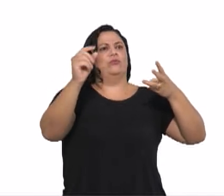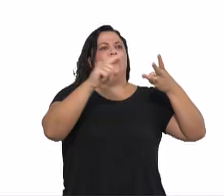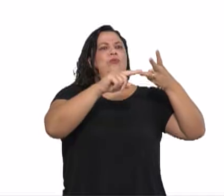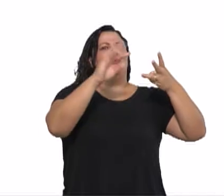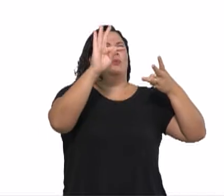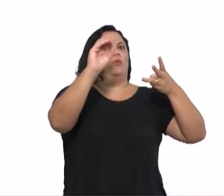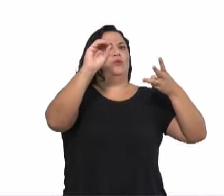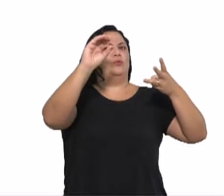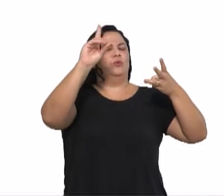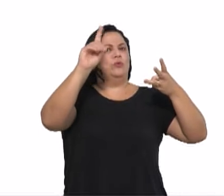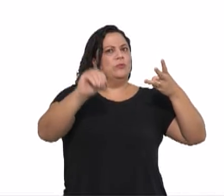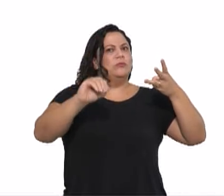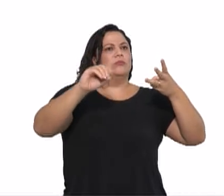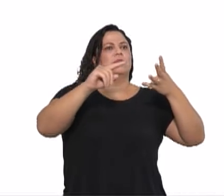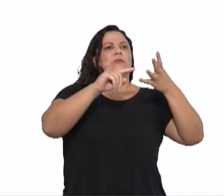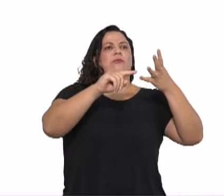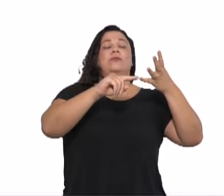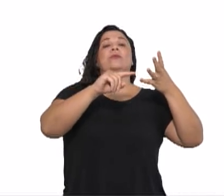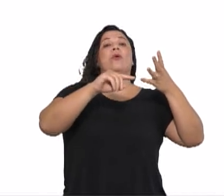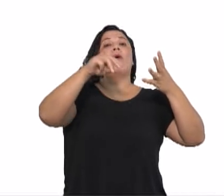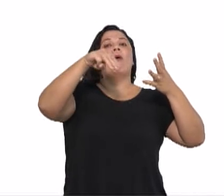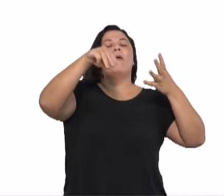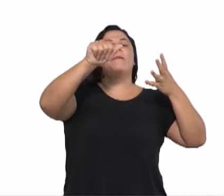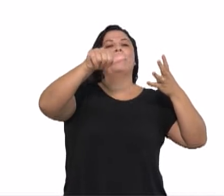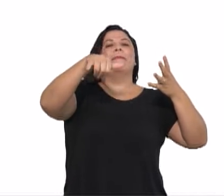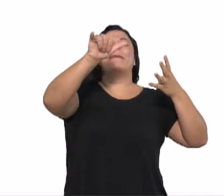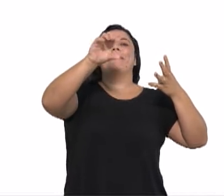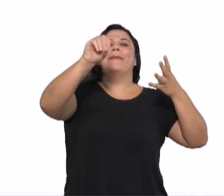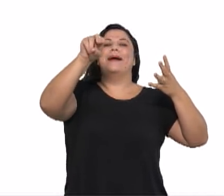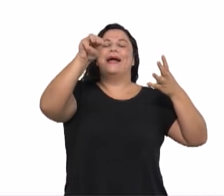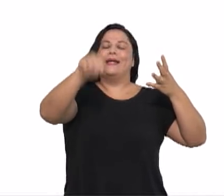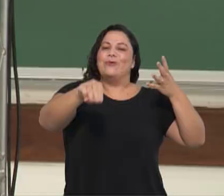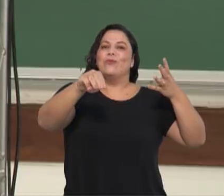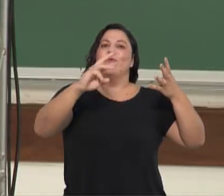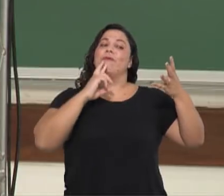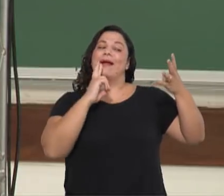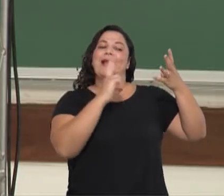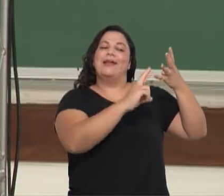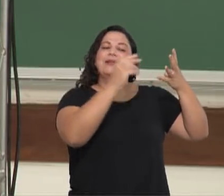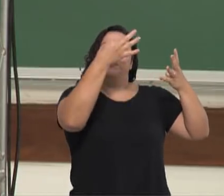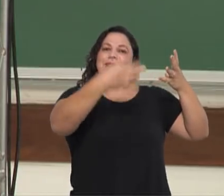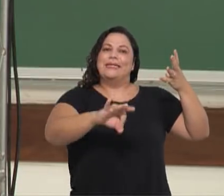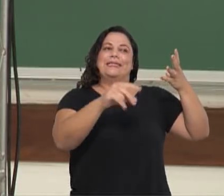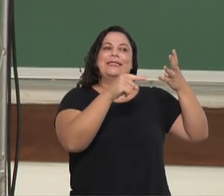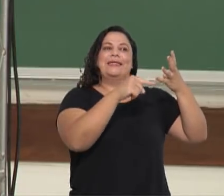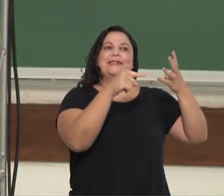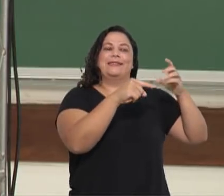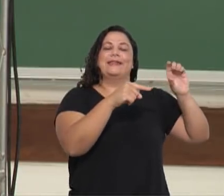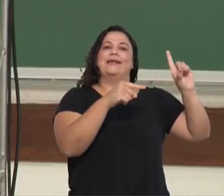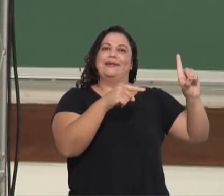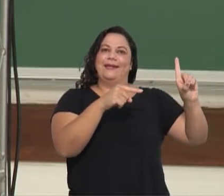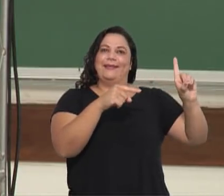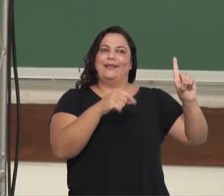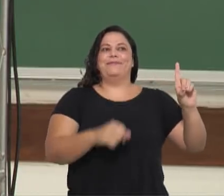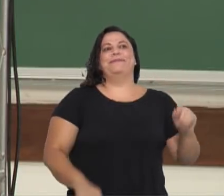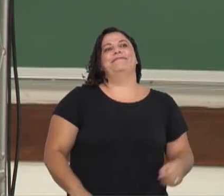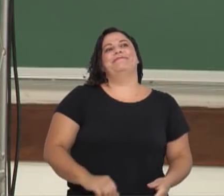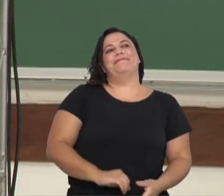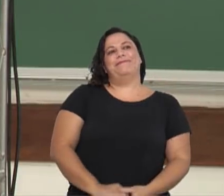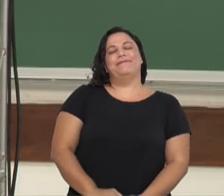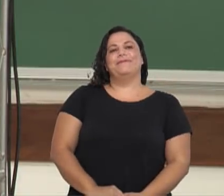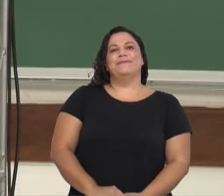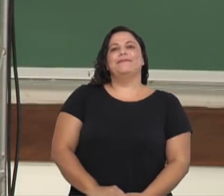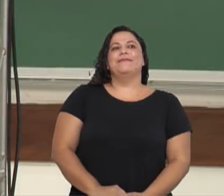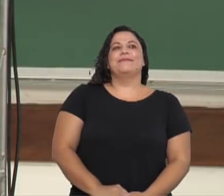Maicon fez. Maicon passou. Tá? Essa é a resposta correta.